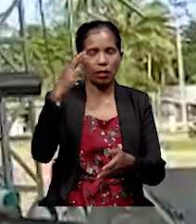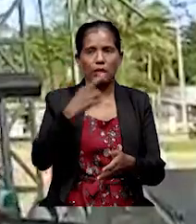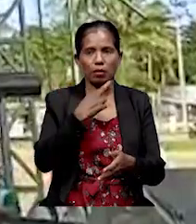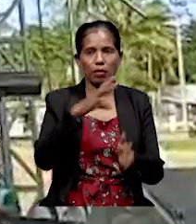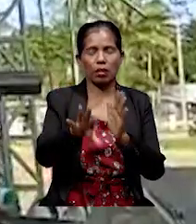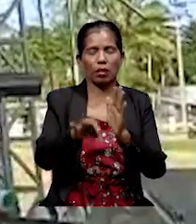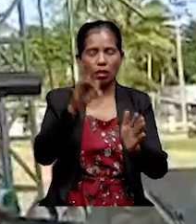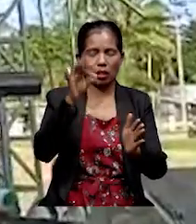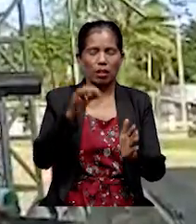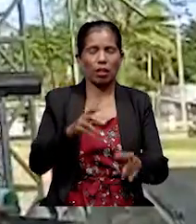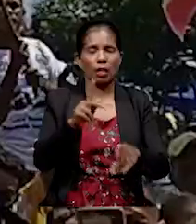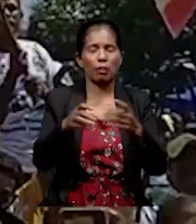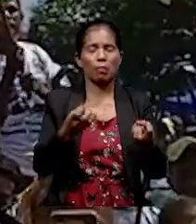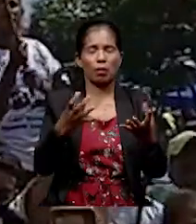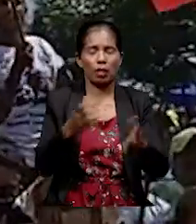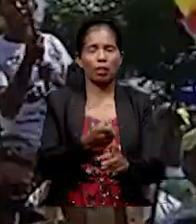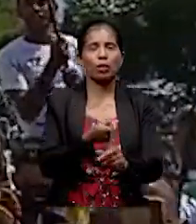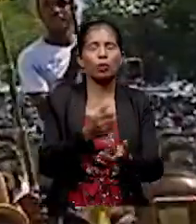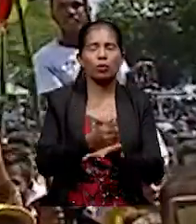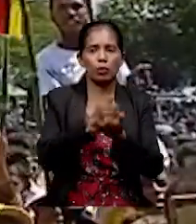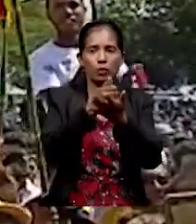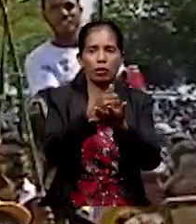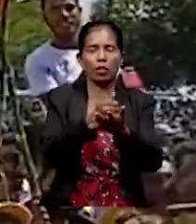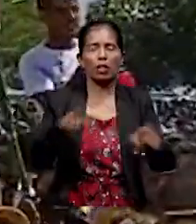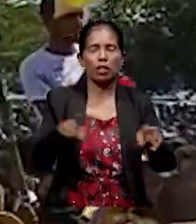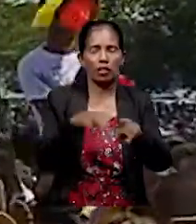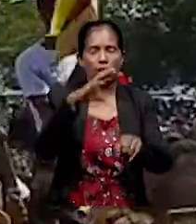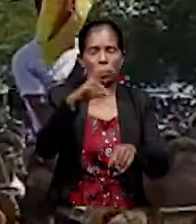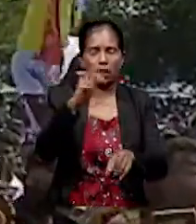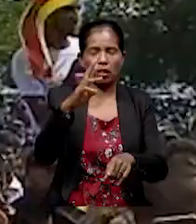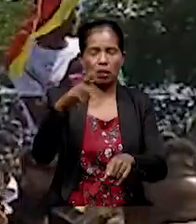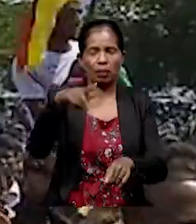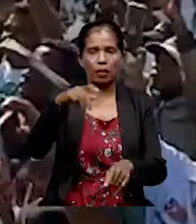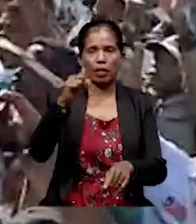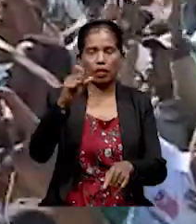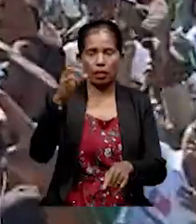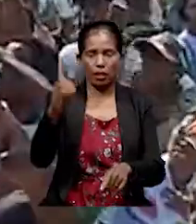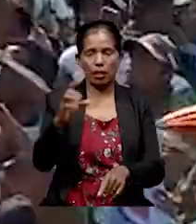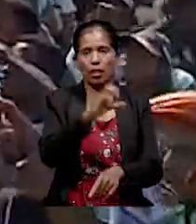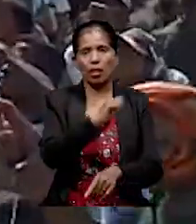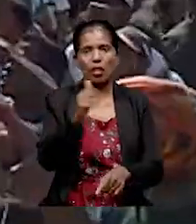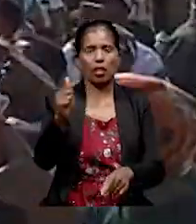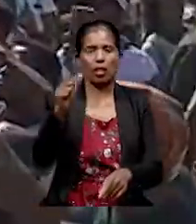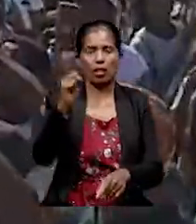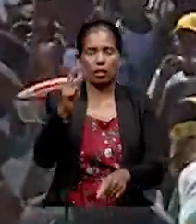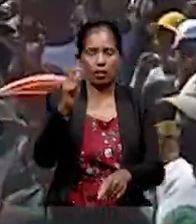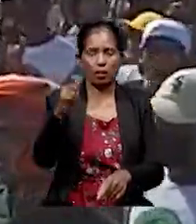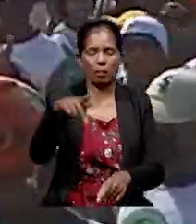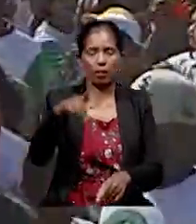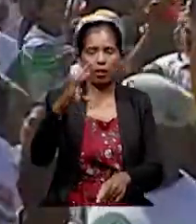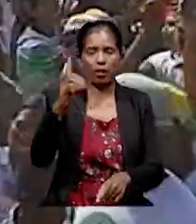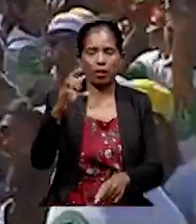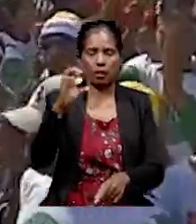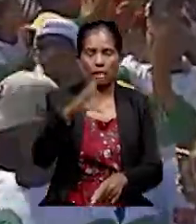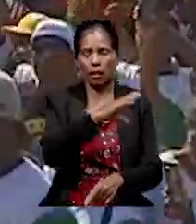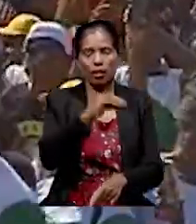retan entusiasmo macas, com militante no apoiante Hanesan Sinerte, PST, ASDT, Patifor, PDC, Frente Mudança,